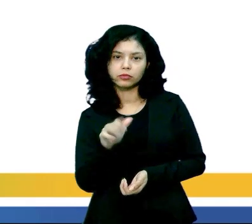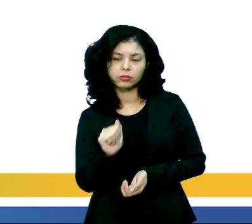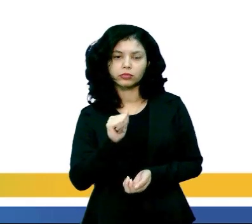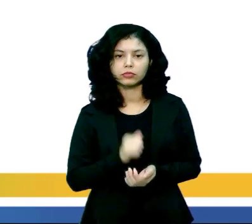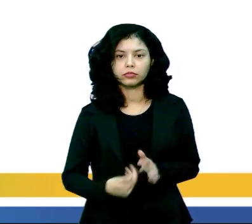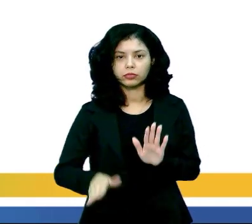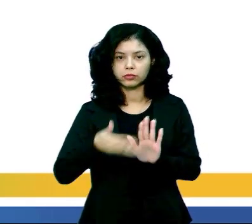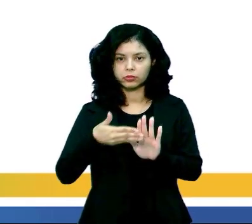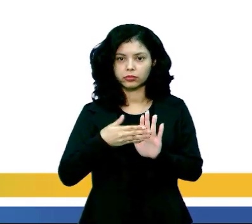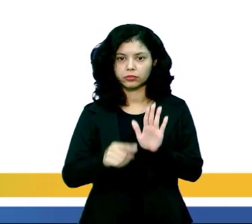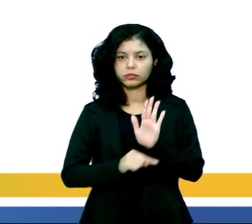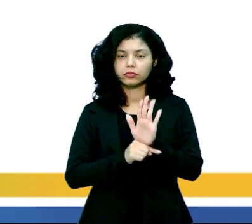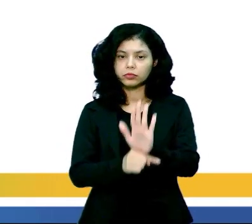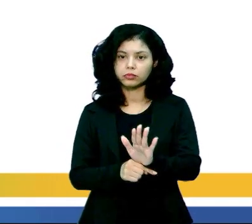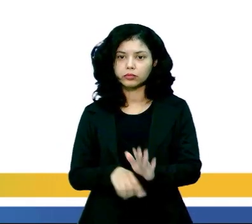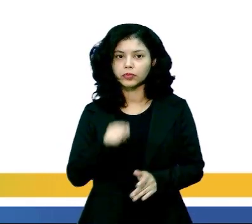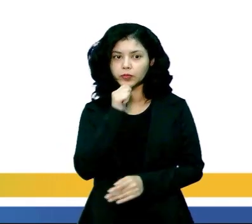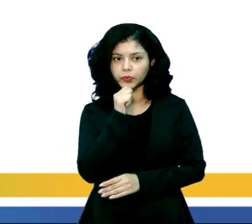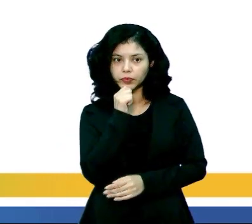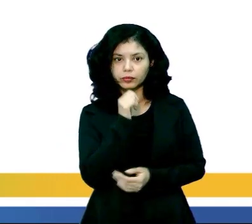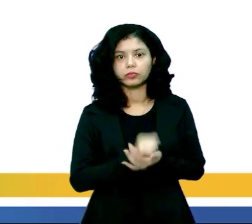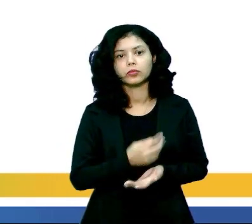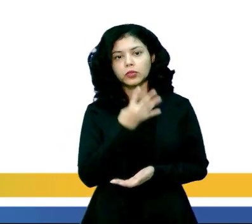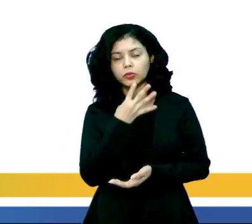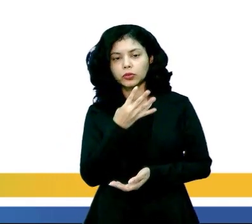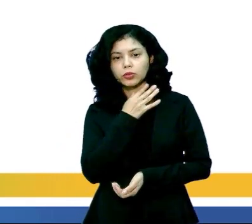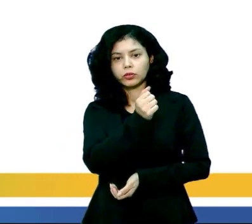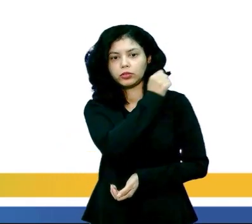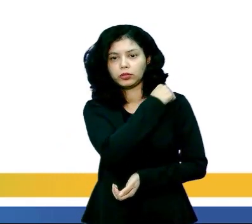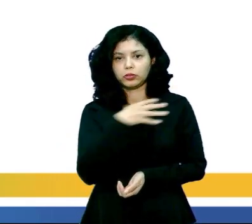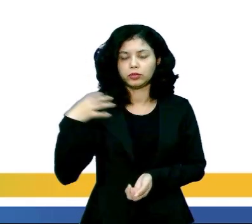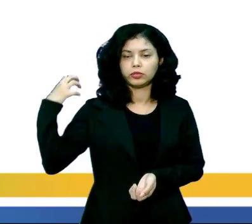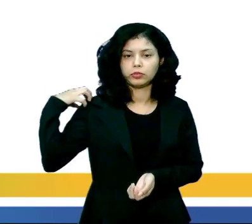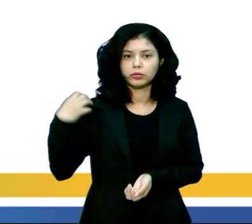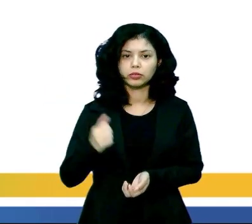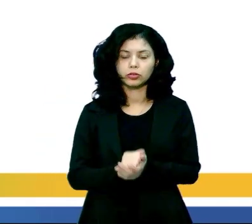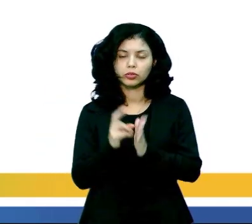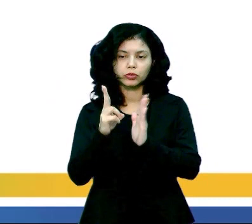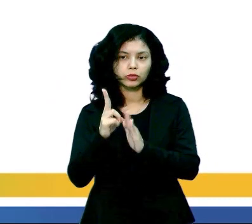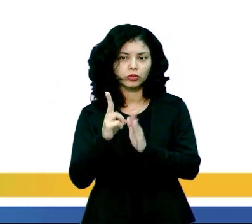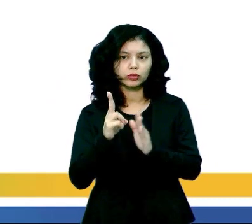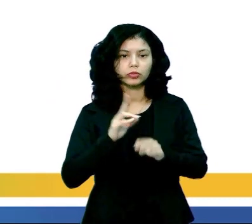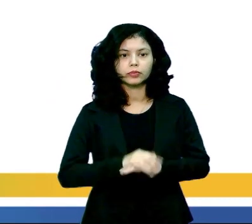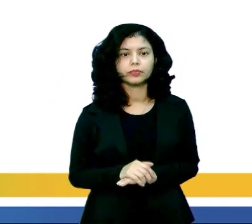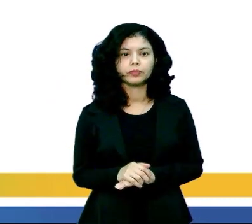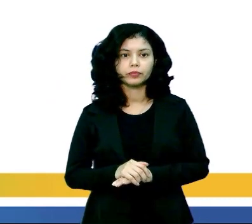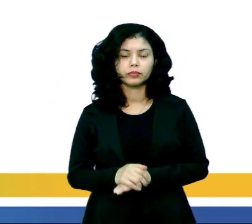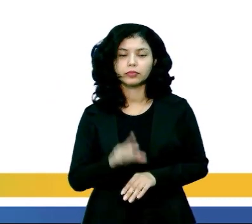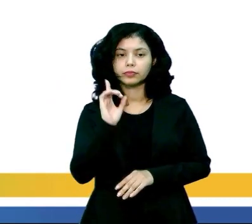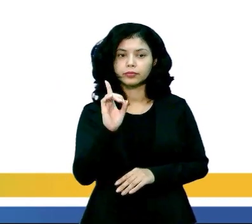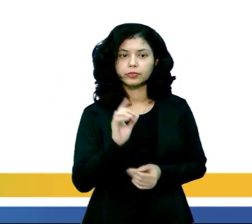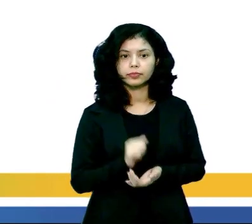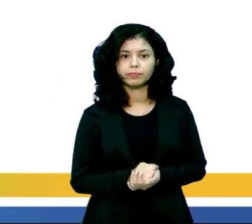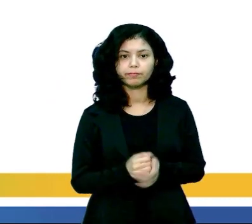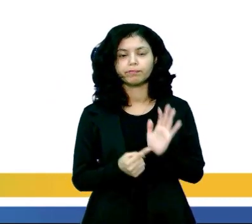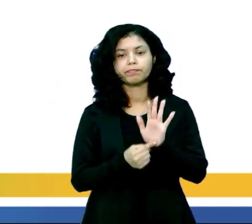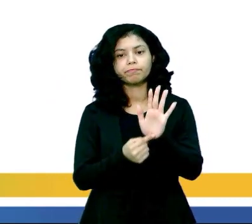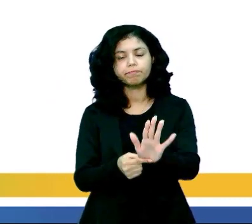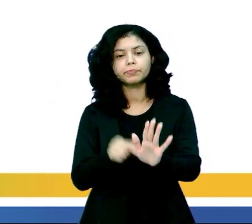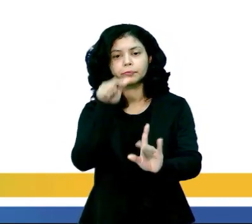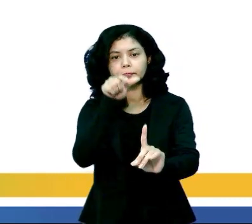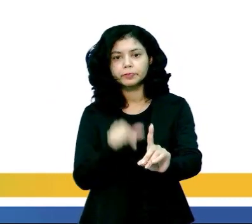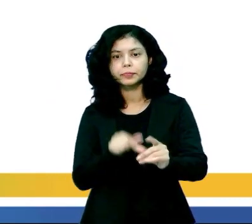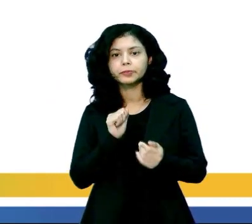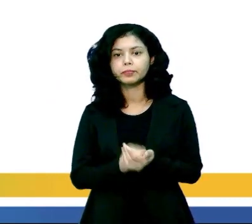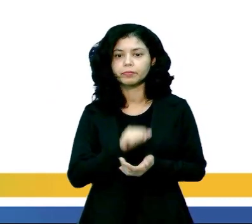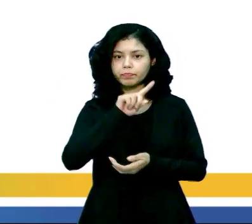culturas auctones, né, ao promover a interlocução e conhecimento aristotélico indígena. D, o episódio